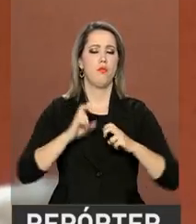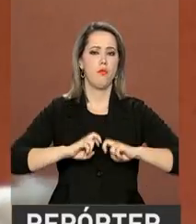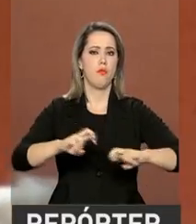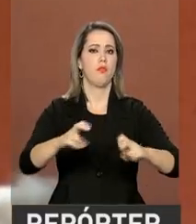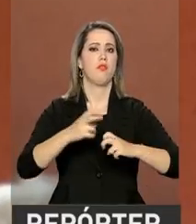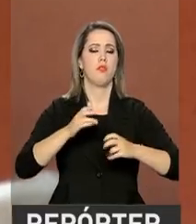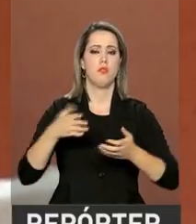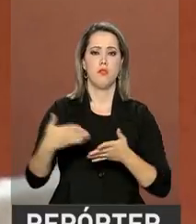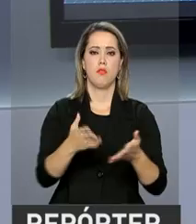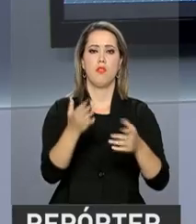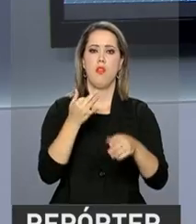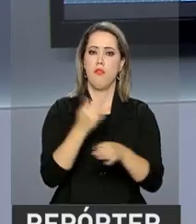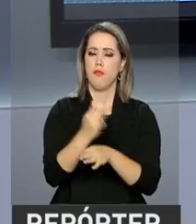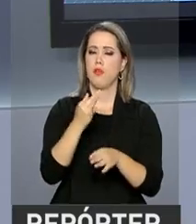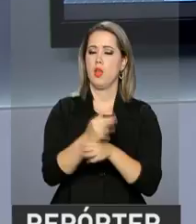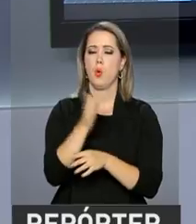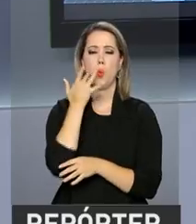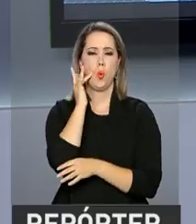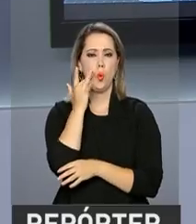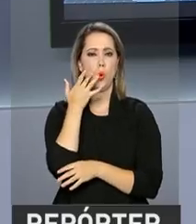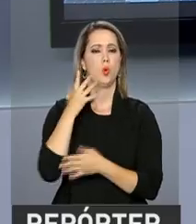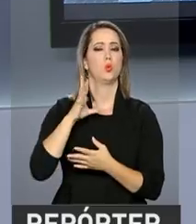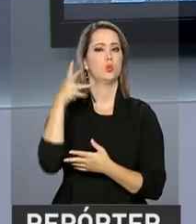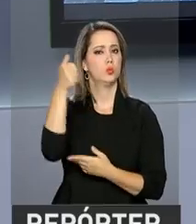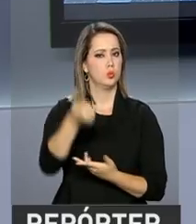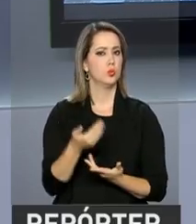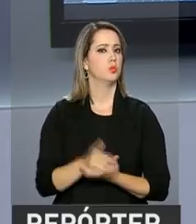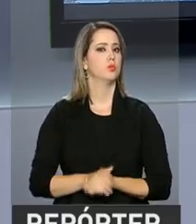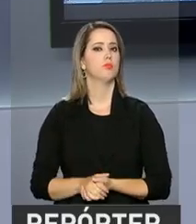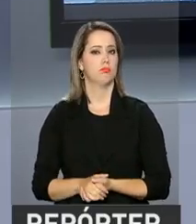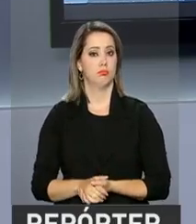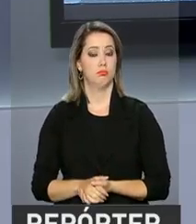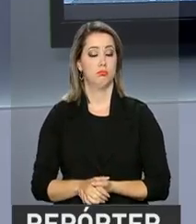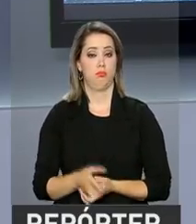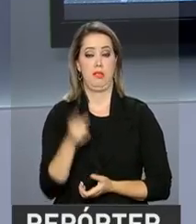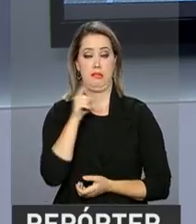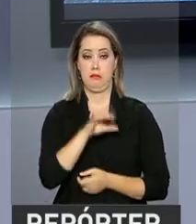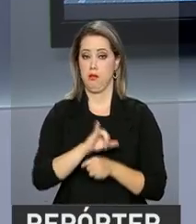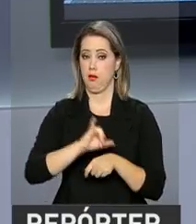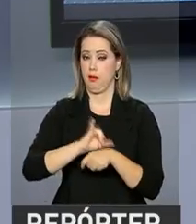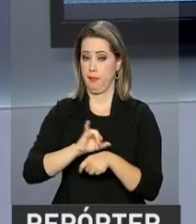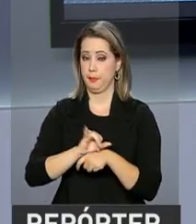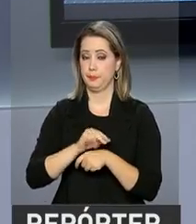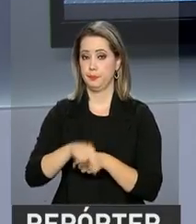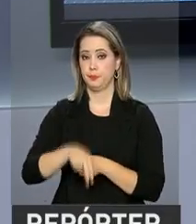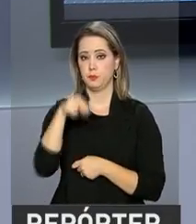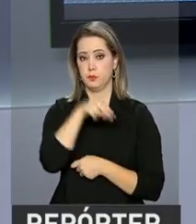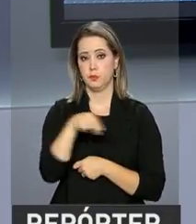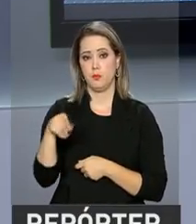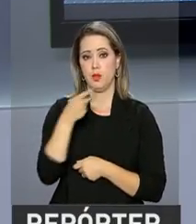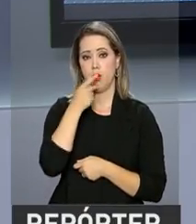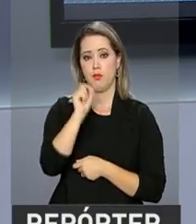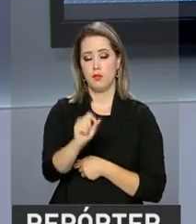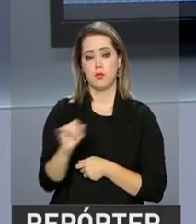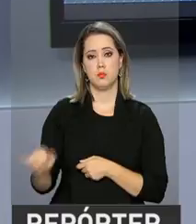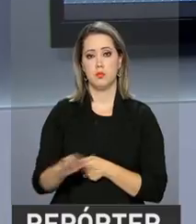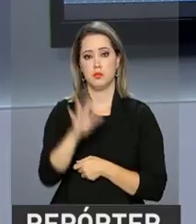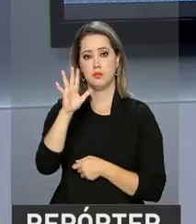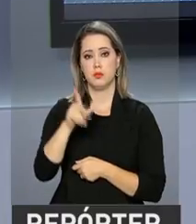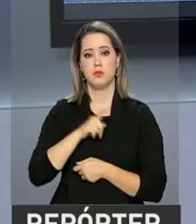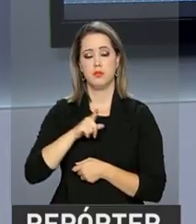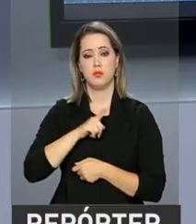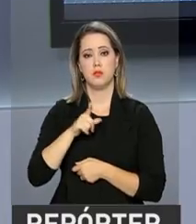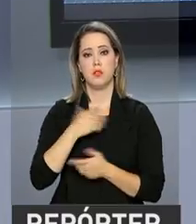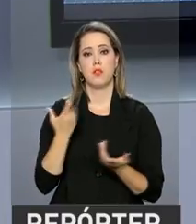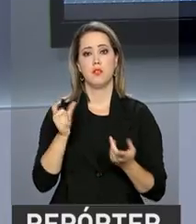exploração de minérios ainda em oslo na noruega o presidente michel temer falou sobre a inflação e disse